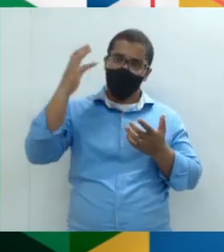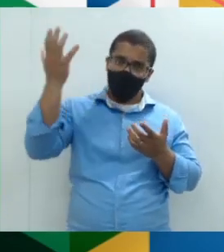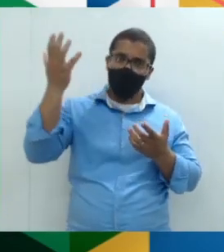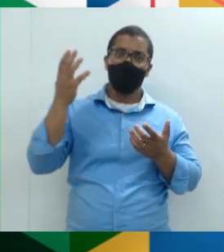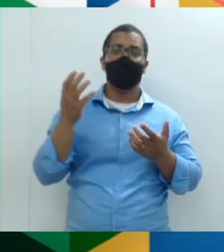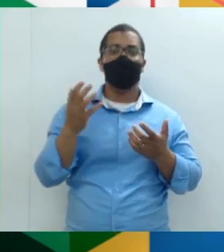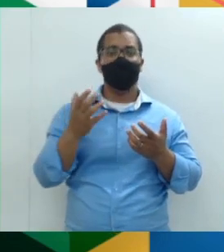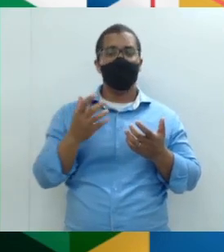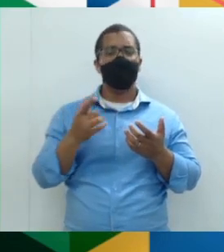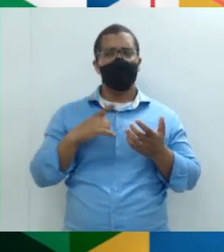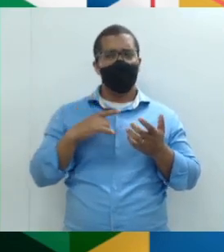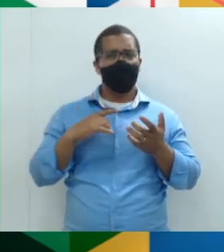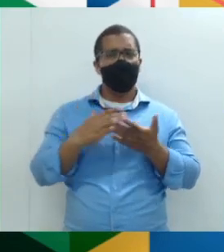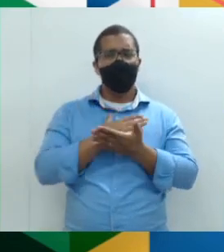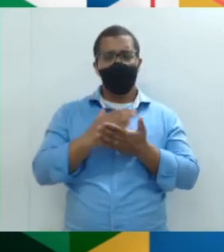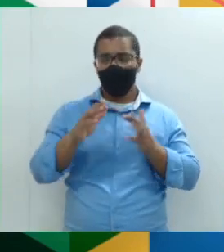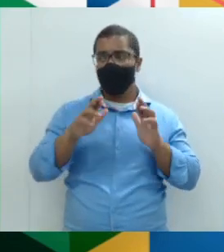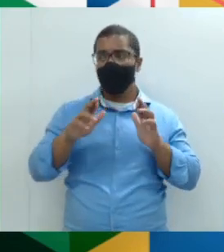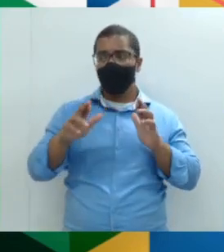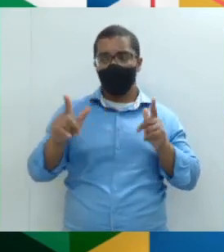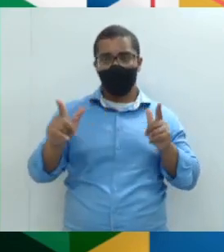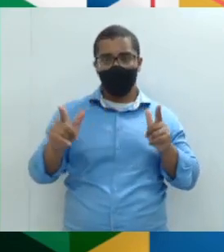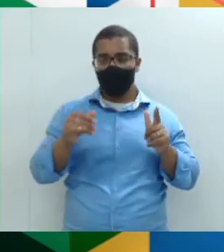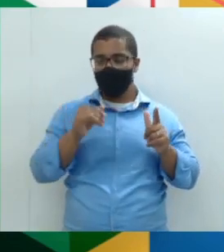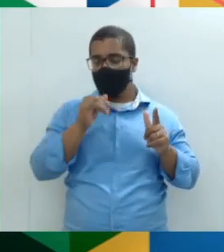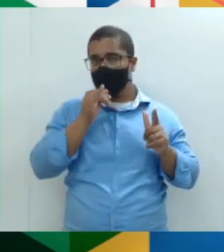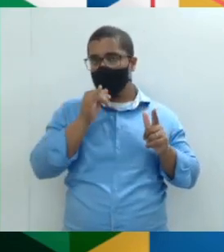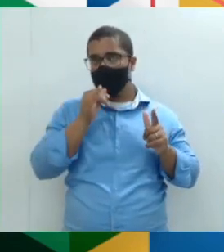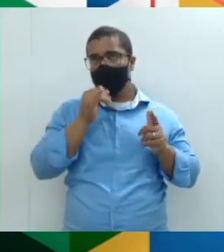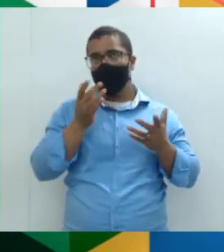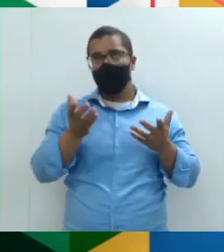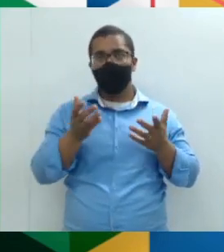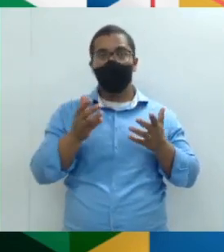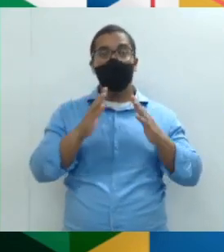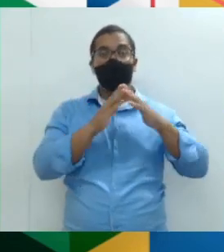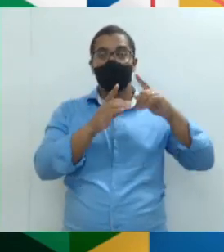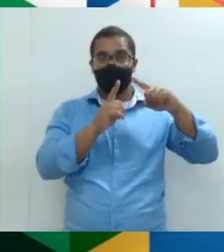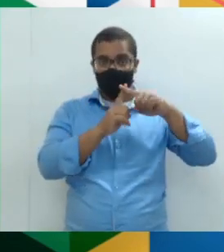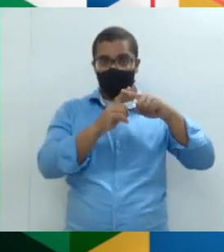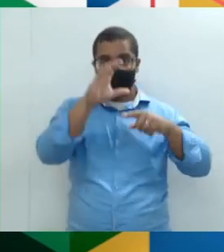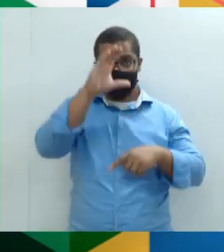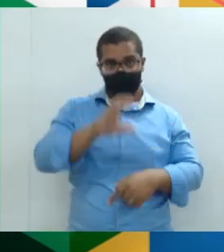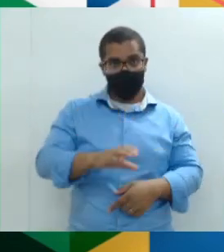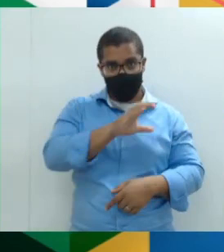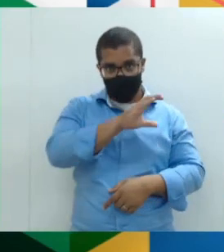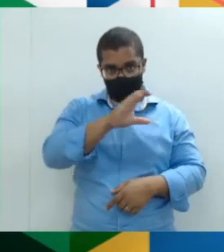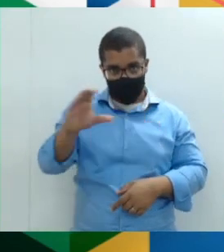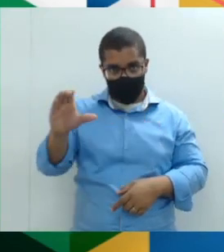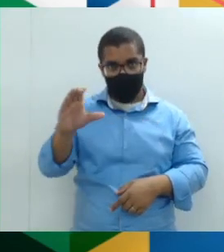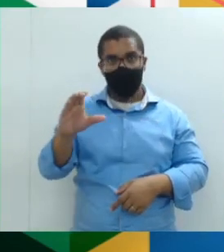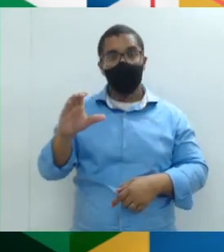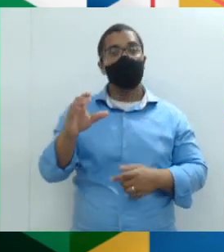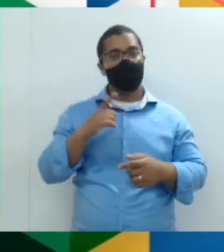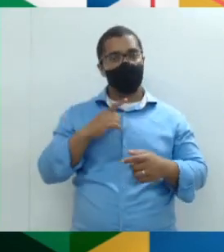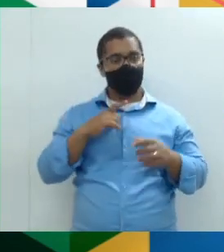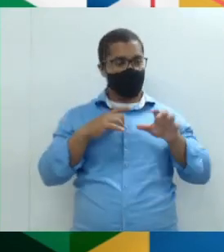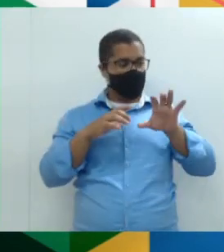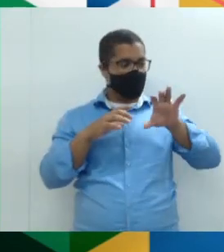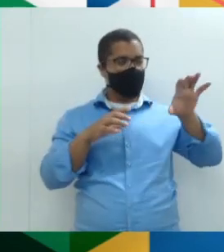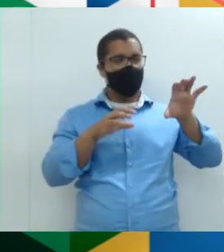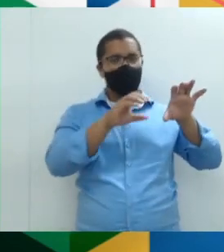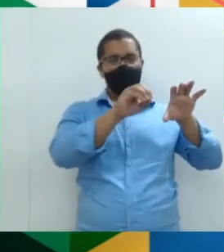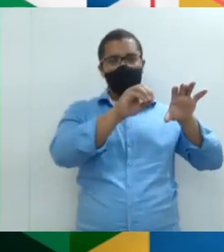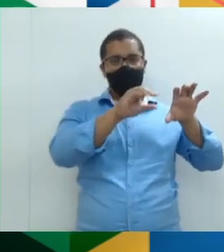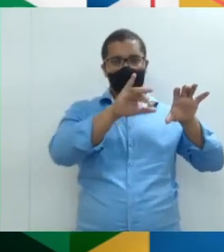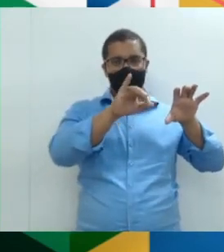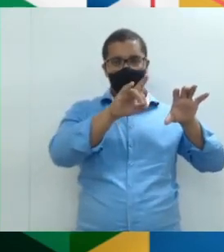por diferenças entre a Igreja Católica, vamos chamar aqui mais ocidental, que vai acabar sendo a